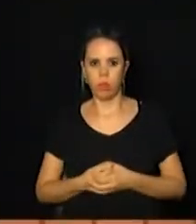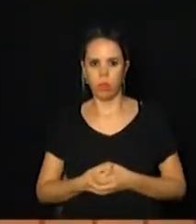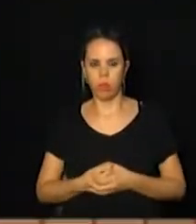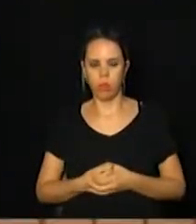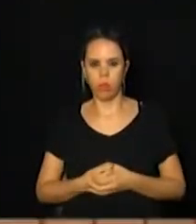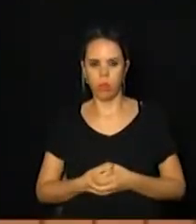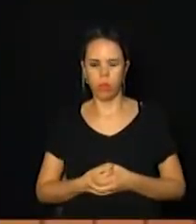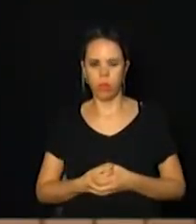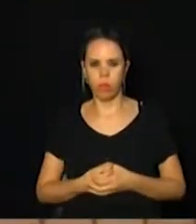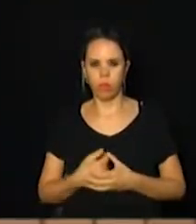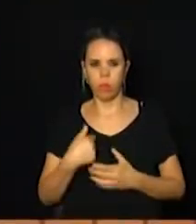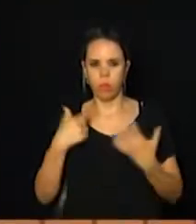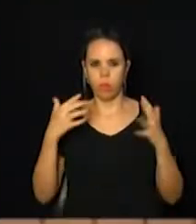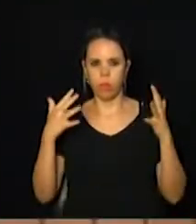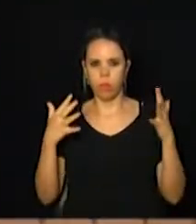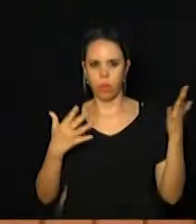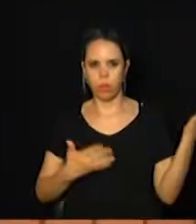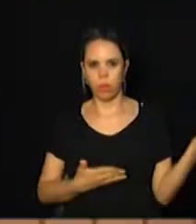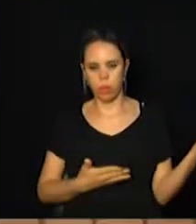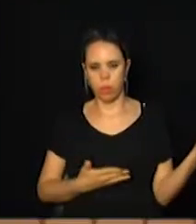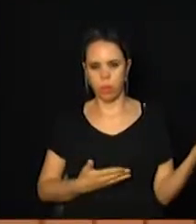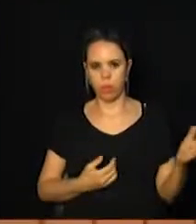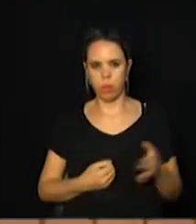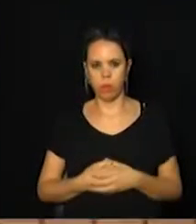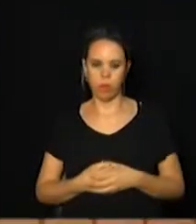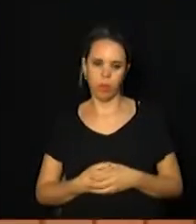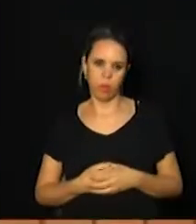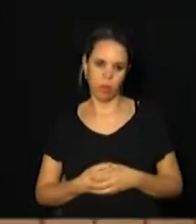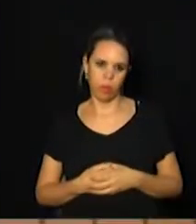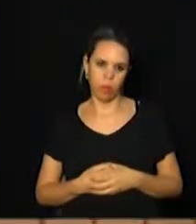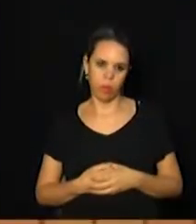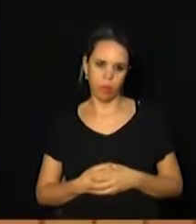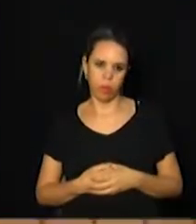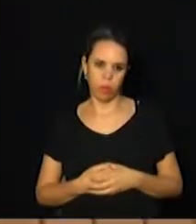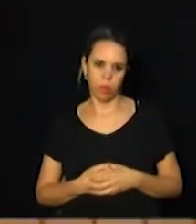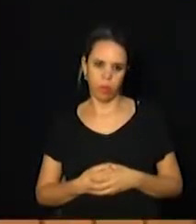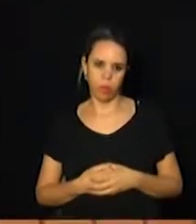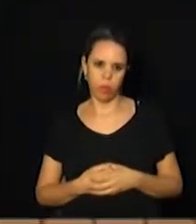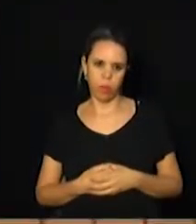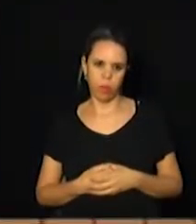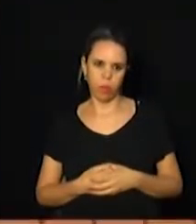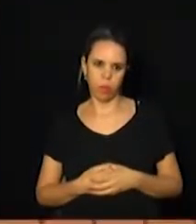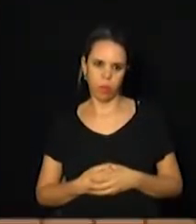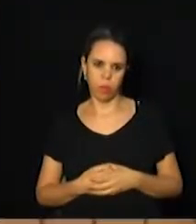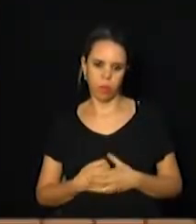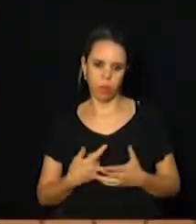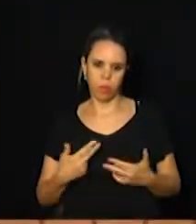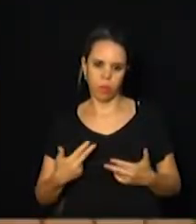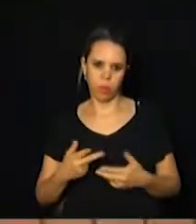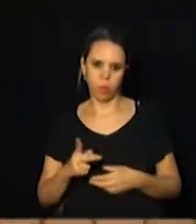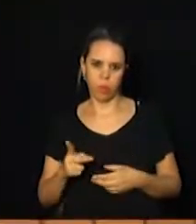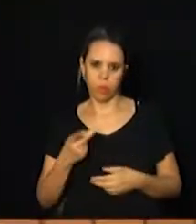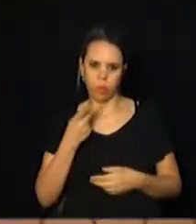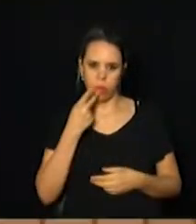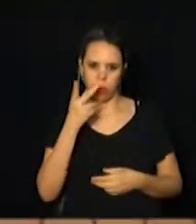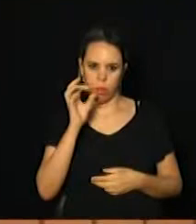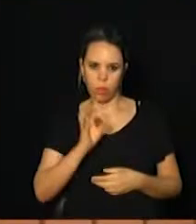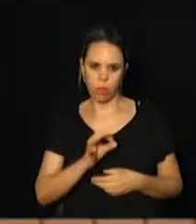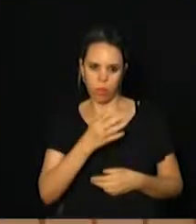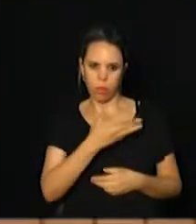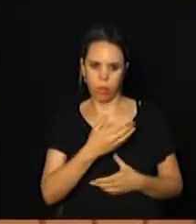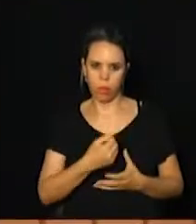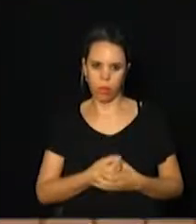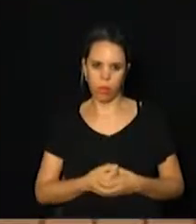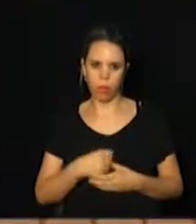tão eu parabenizo a vossa excelência' por esse parece igual e outra coisa presença uma coisa certa